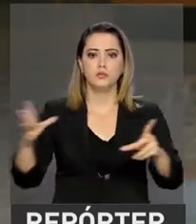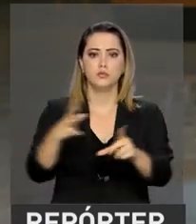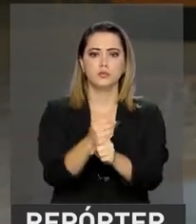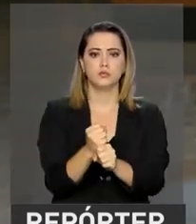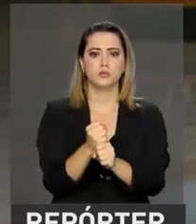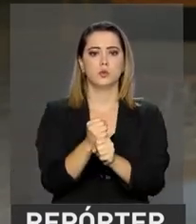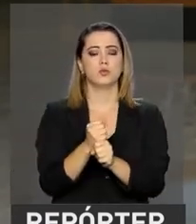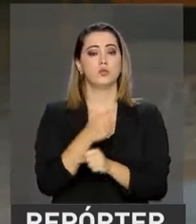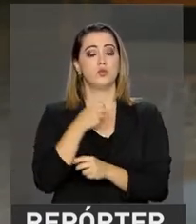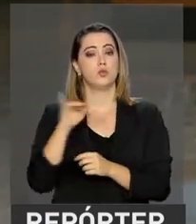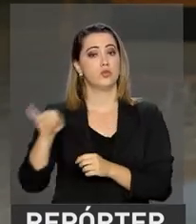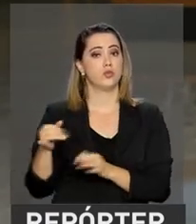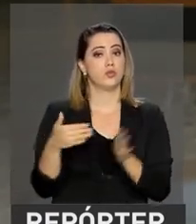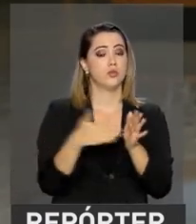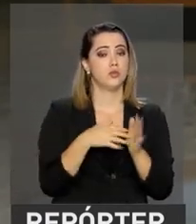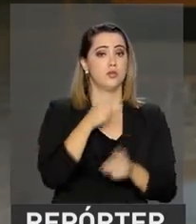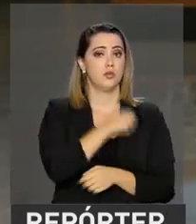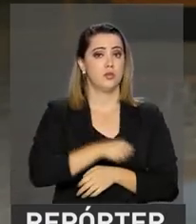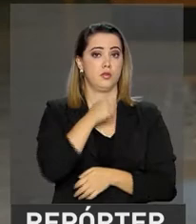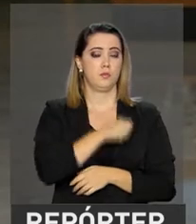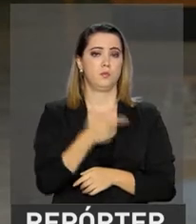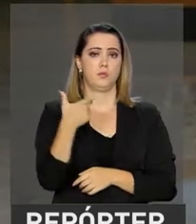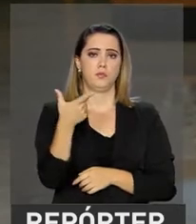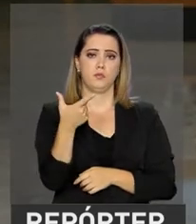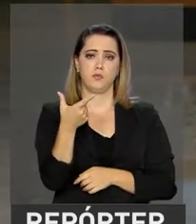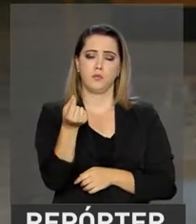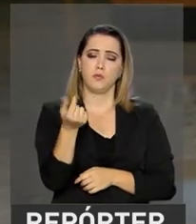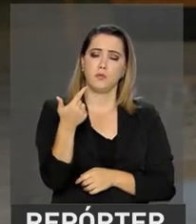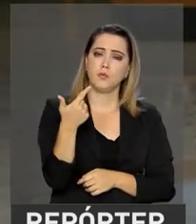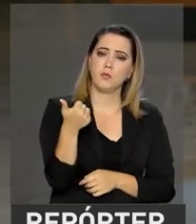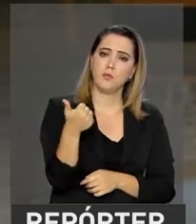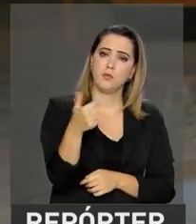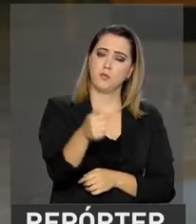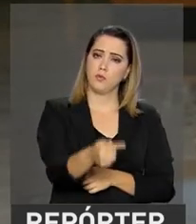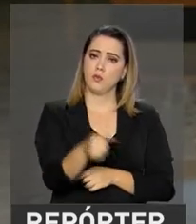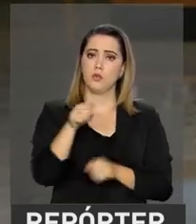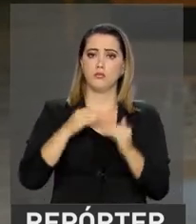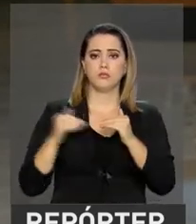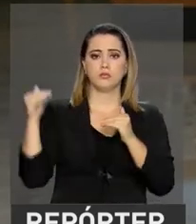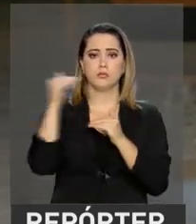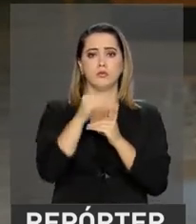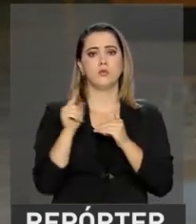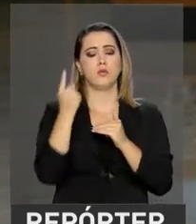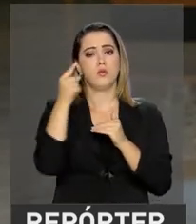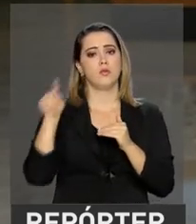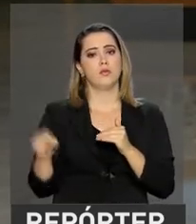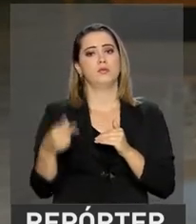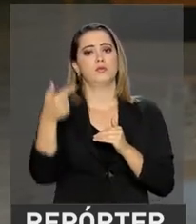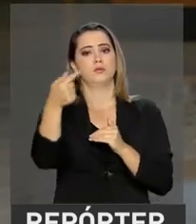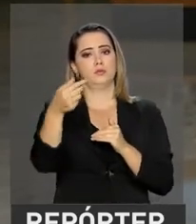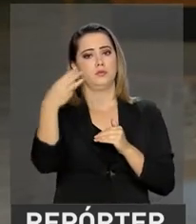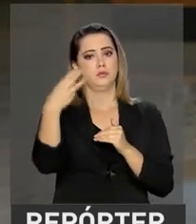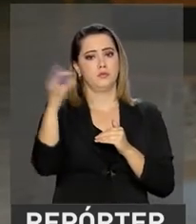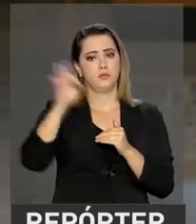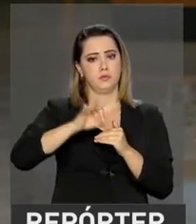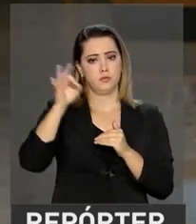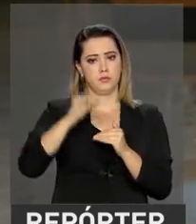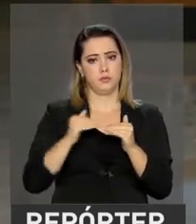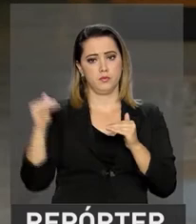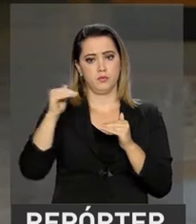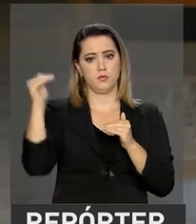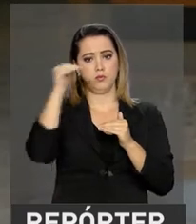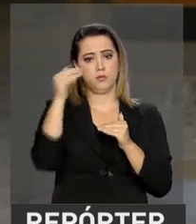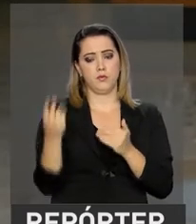janeiro a agosto de 2017 houve uma créscimo de 1,73 por cento esse